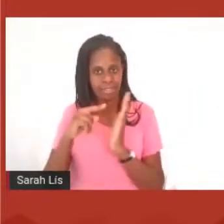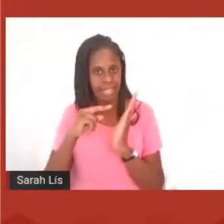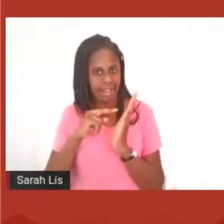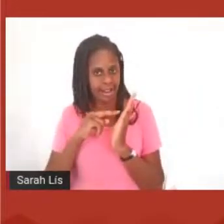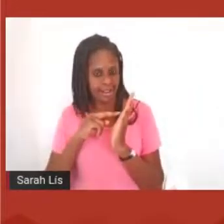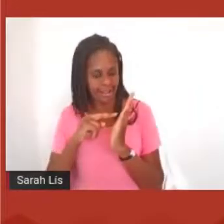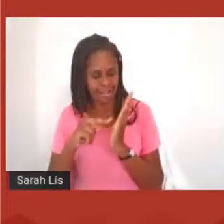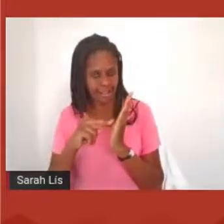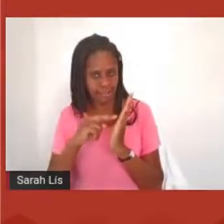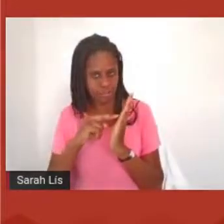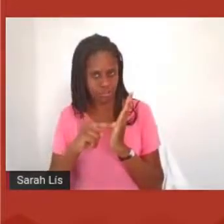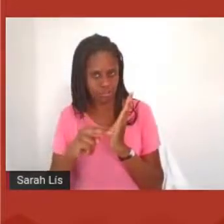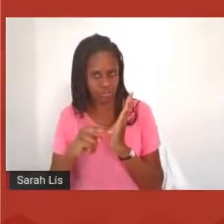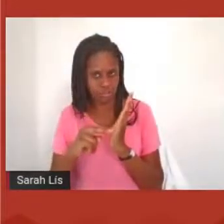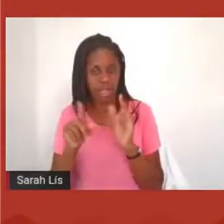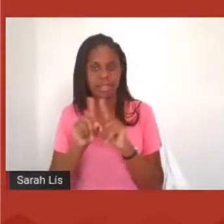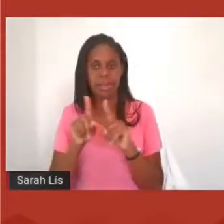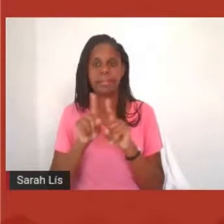gente precisaria